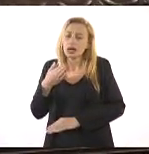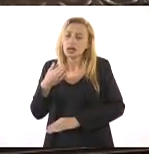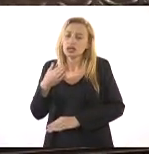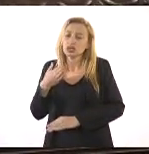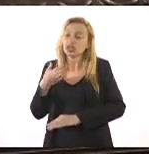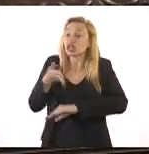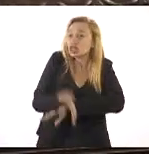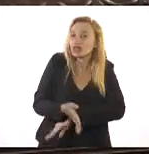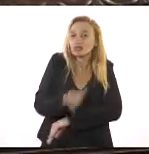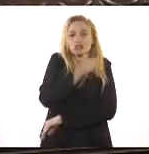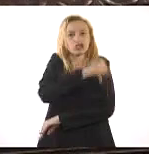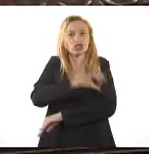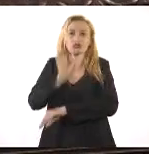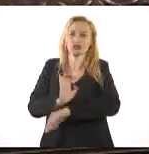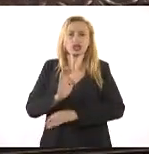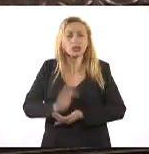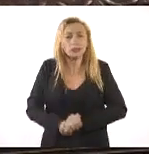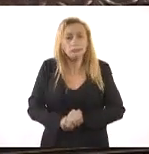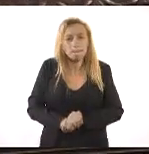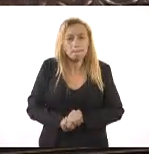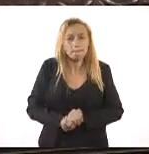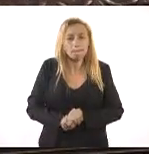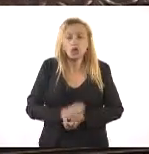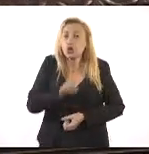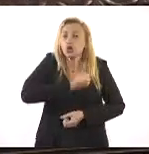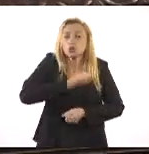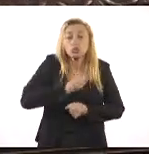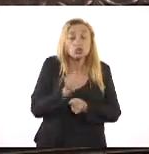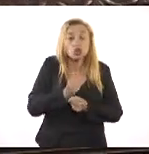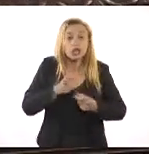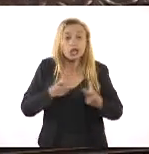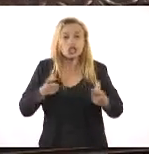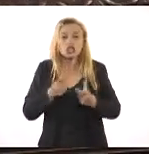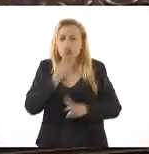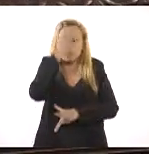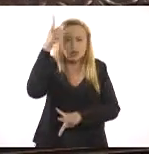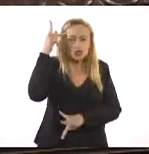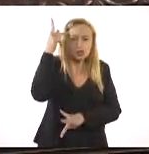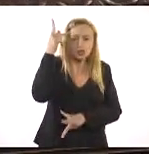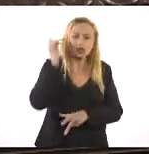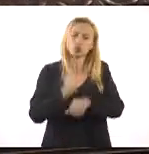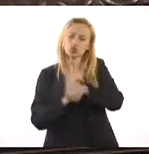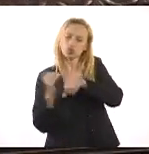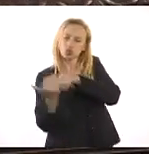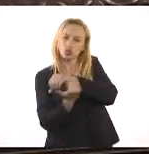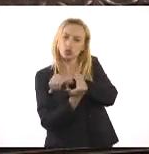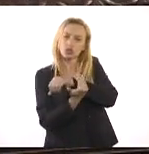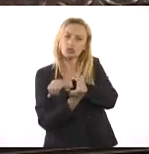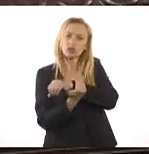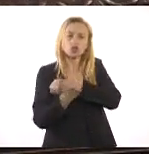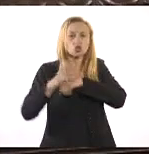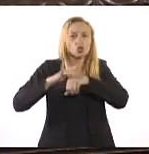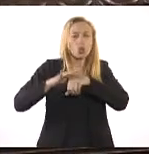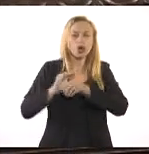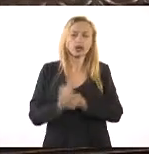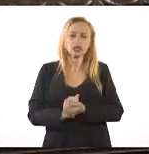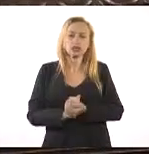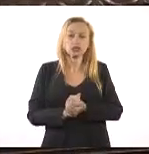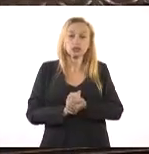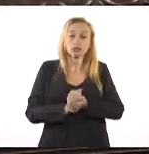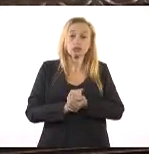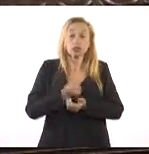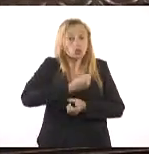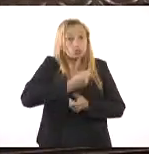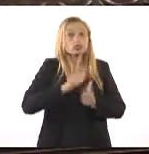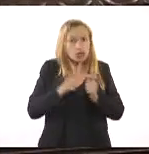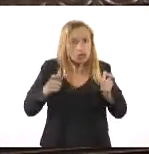de Janeiro? O aumento de casos do coronavírus, ele é alarmante,